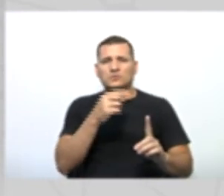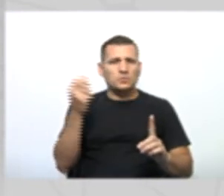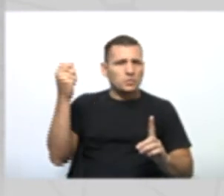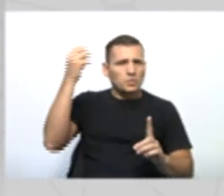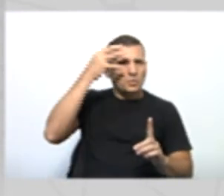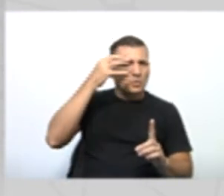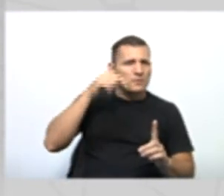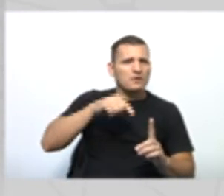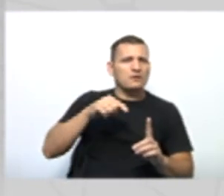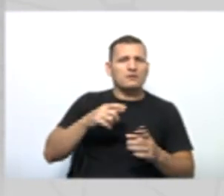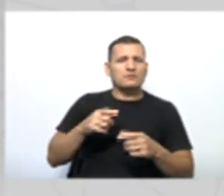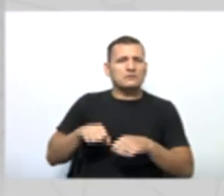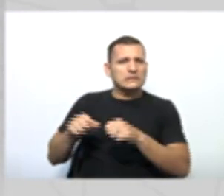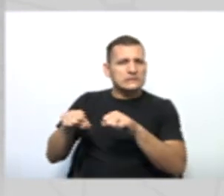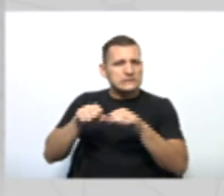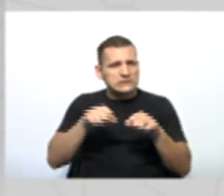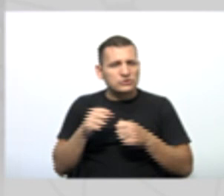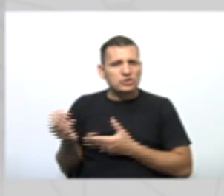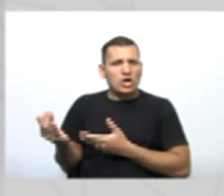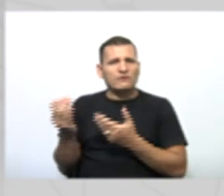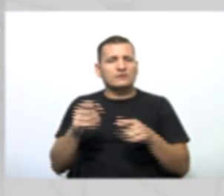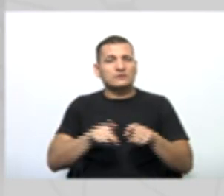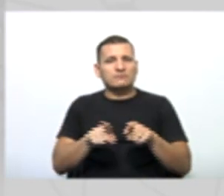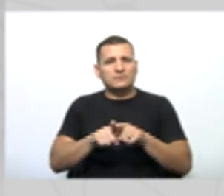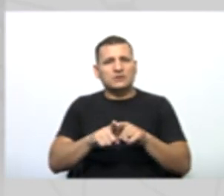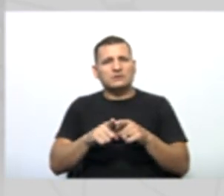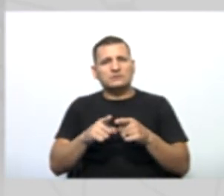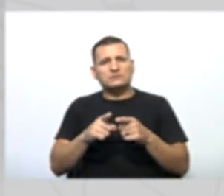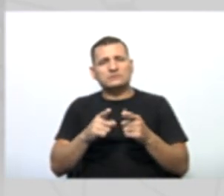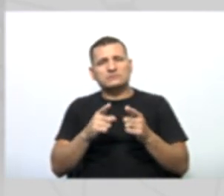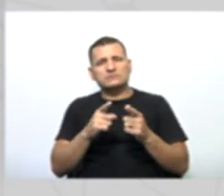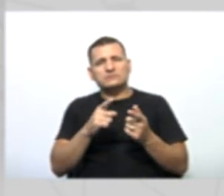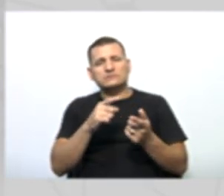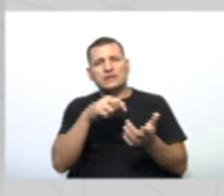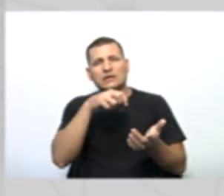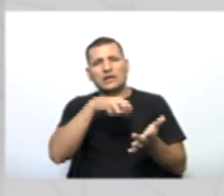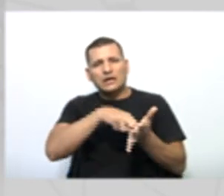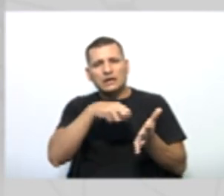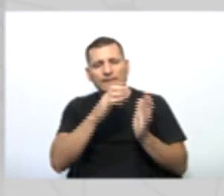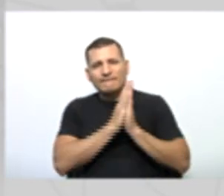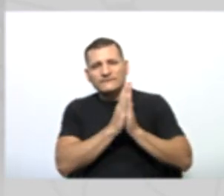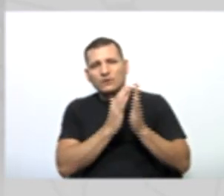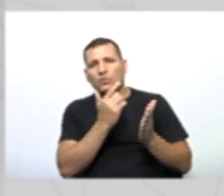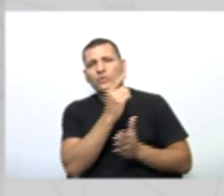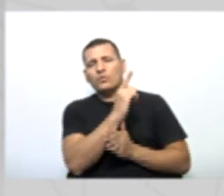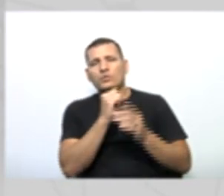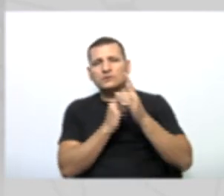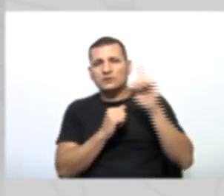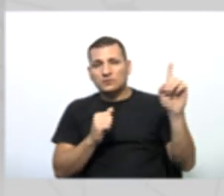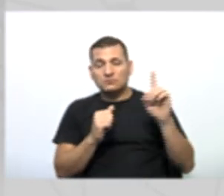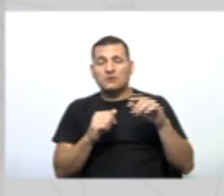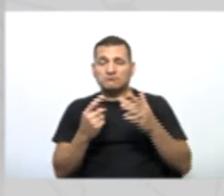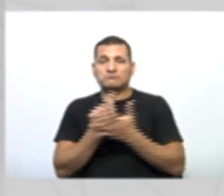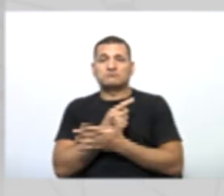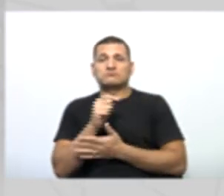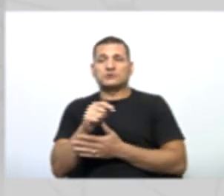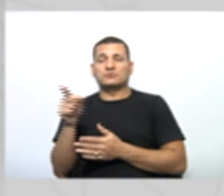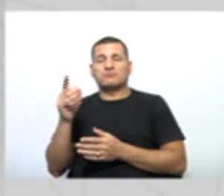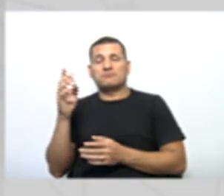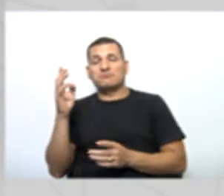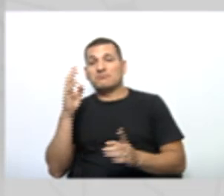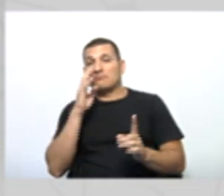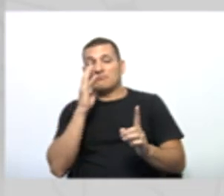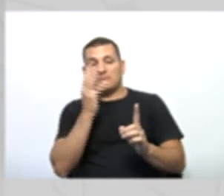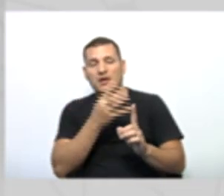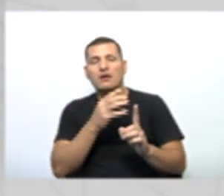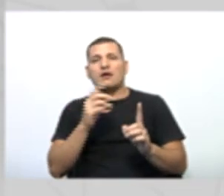adorar outros deuses. E aí ele é condenado à morte por ingestão de cicuta. Ele é condenado a beber veneno e